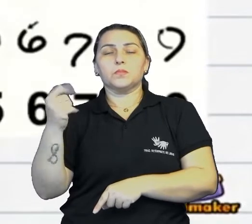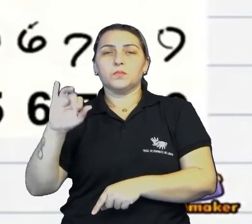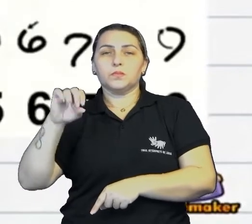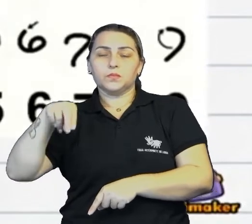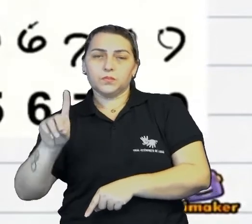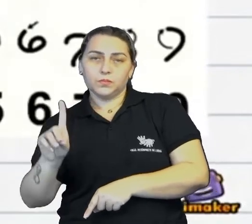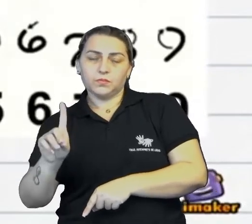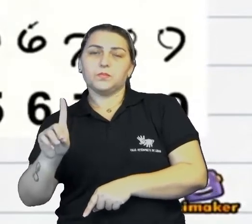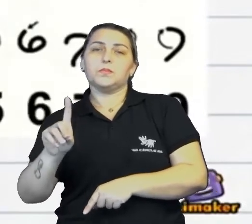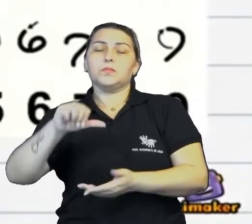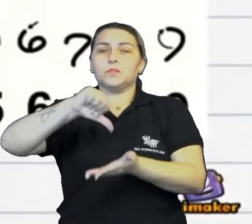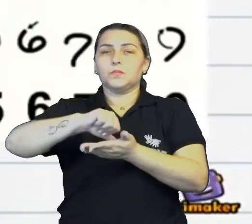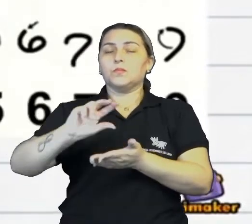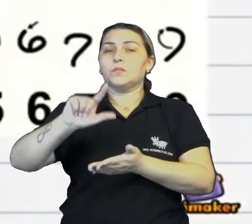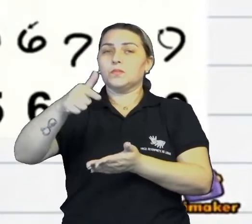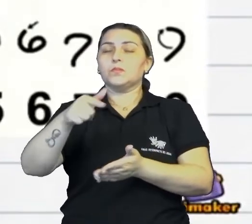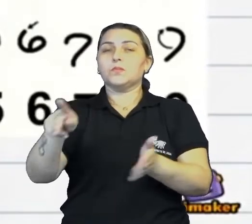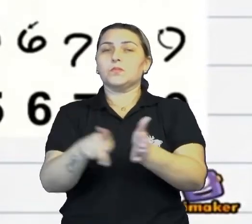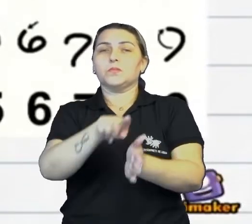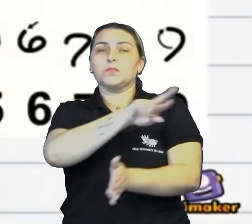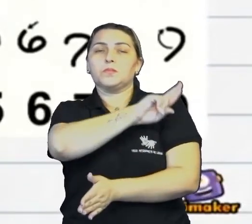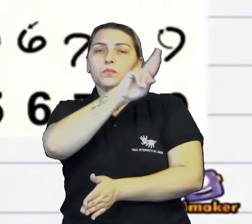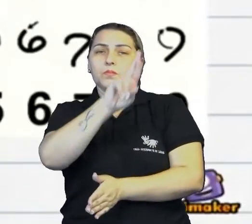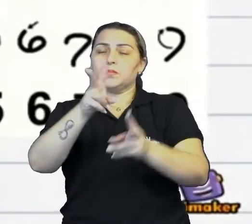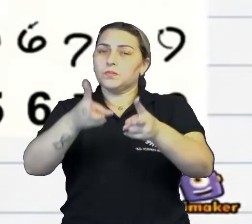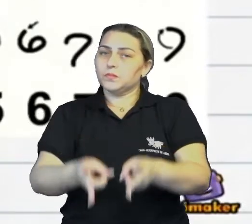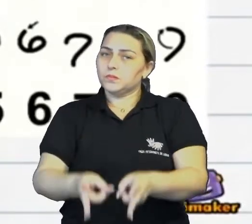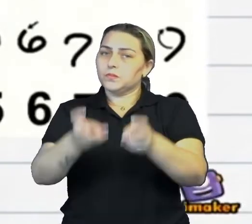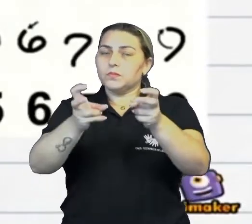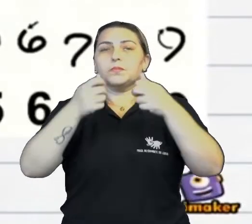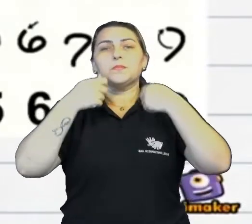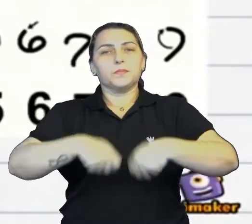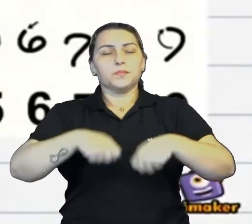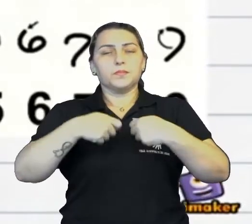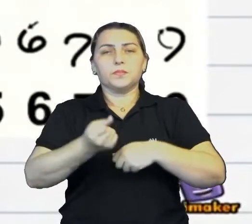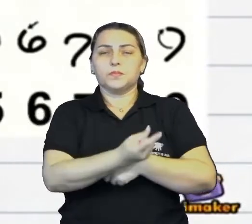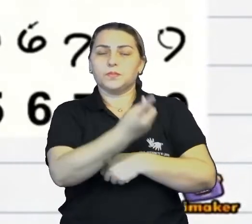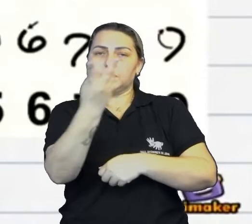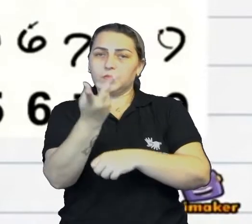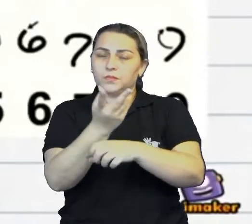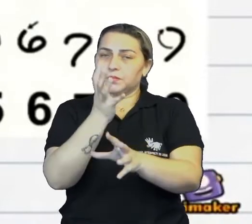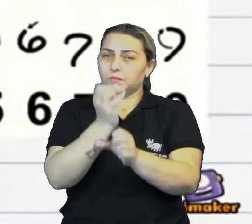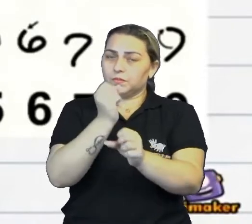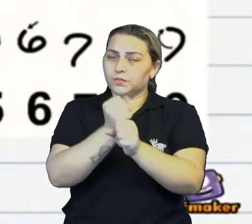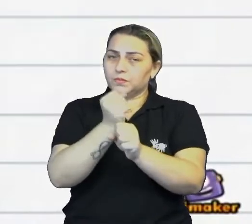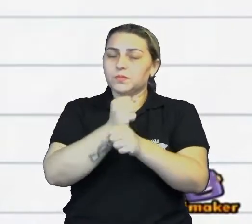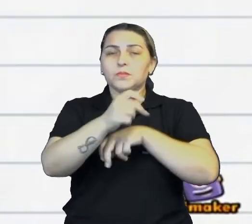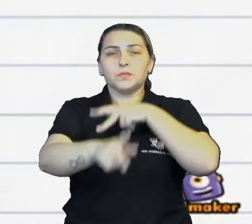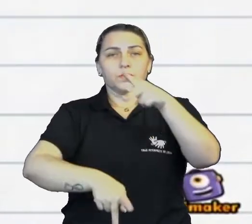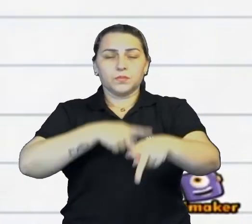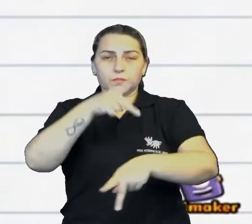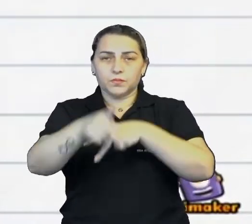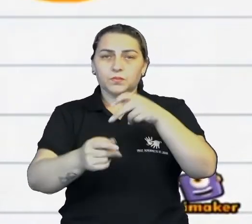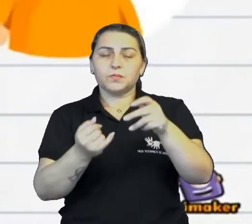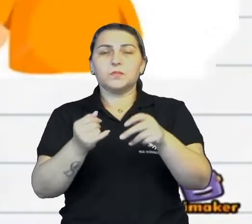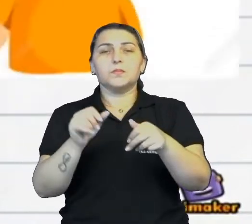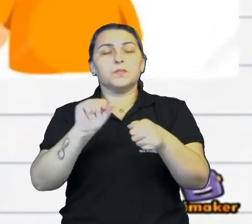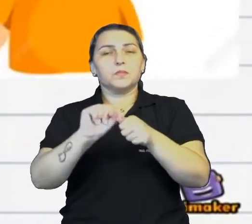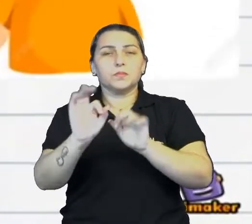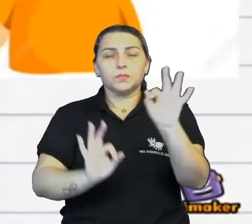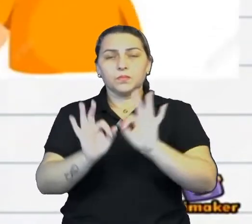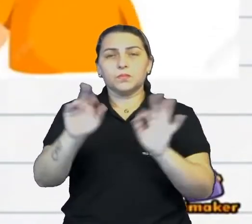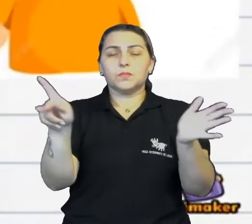sua própria forma de representar. Percebemos que com a necessidade de contar e calcular, muitos povos criaram formas diferentes